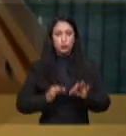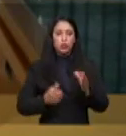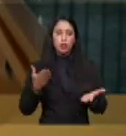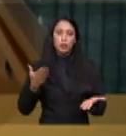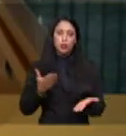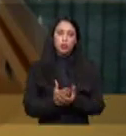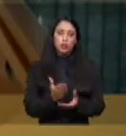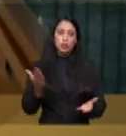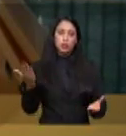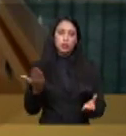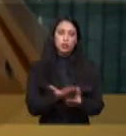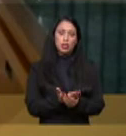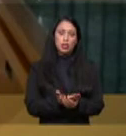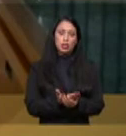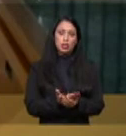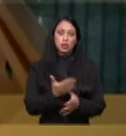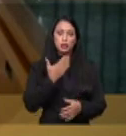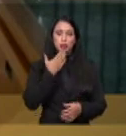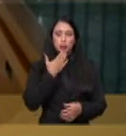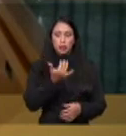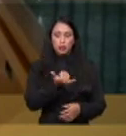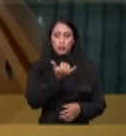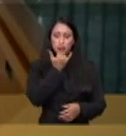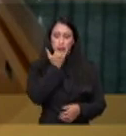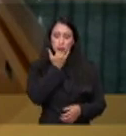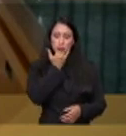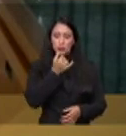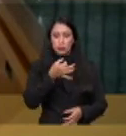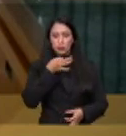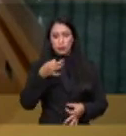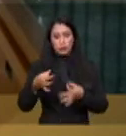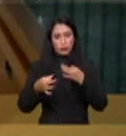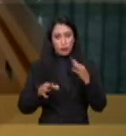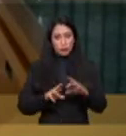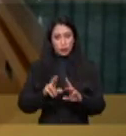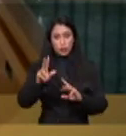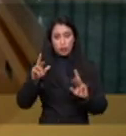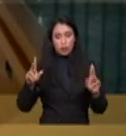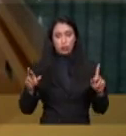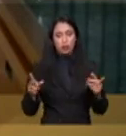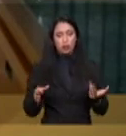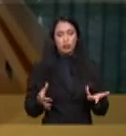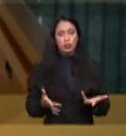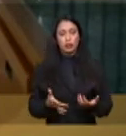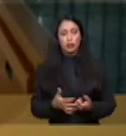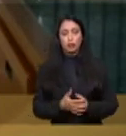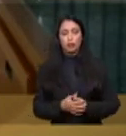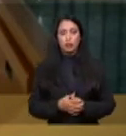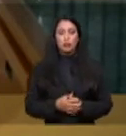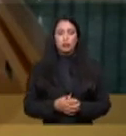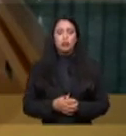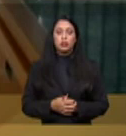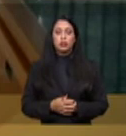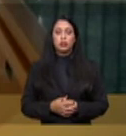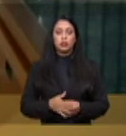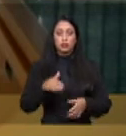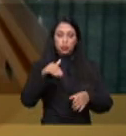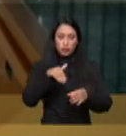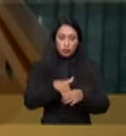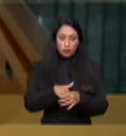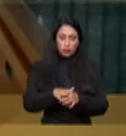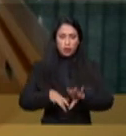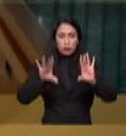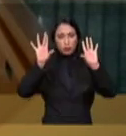procedente a ação, com todas as vênias da divergência, e dos alongados, judiciosos e